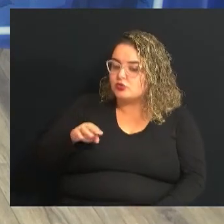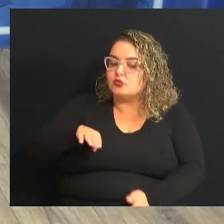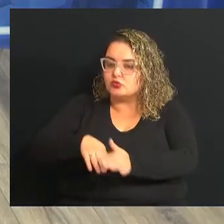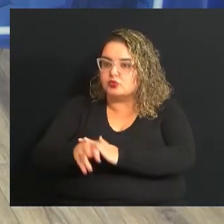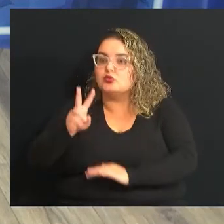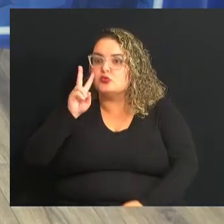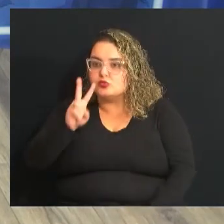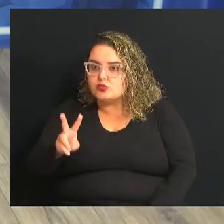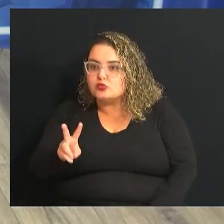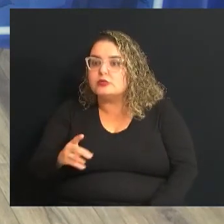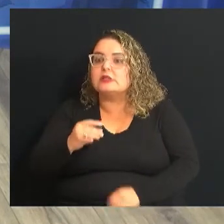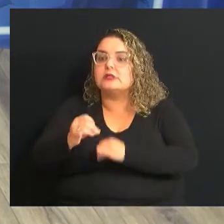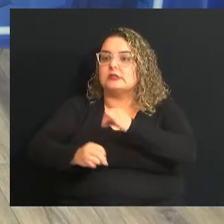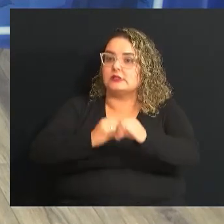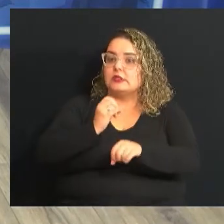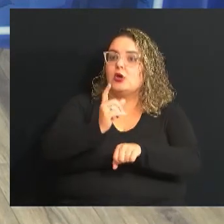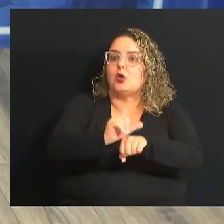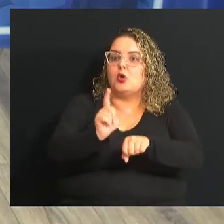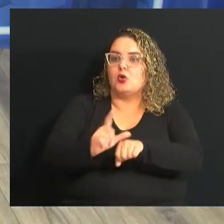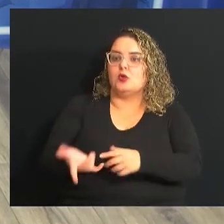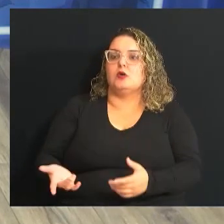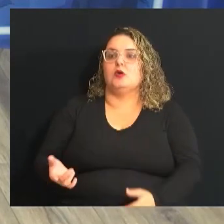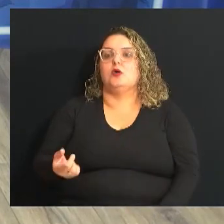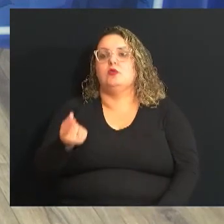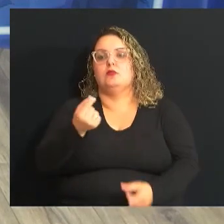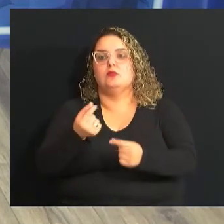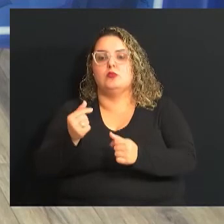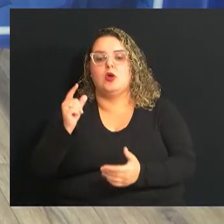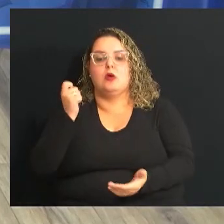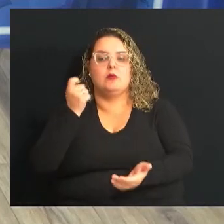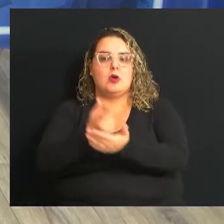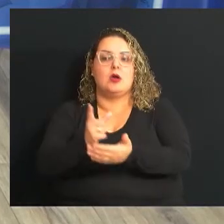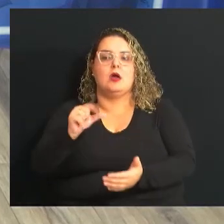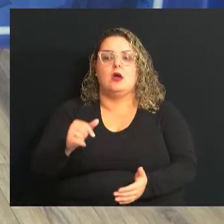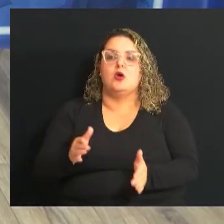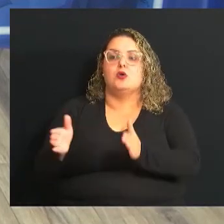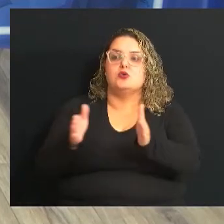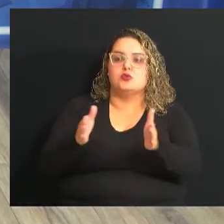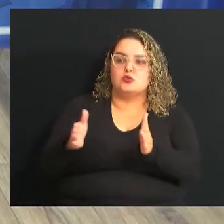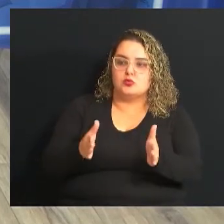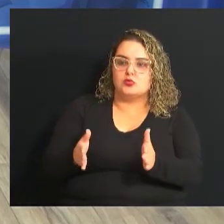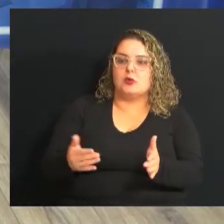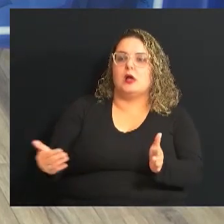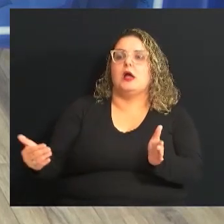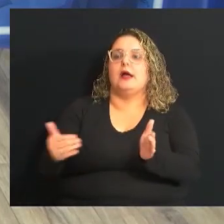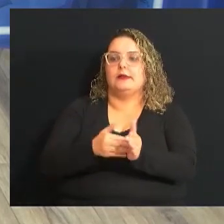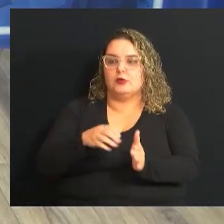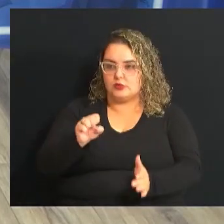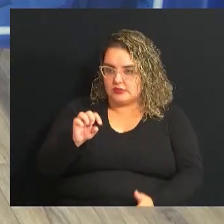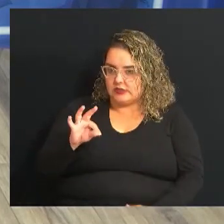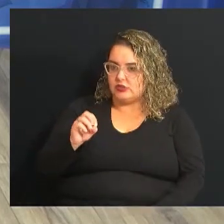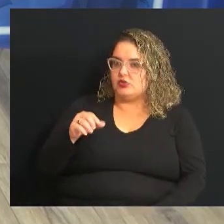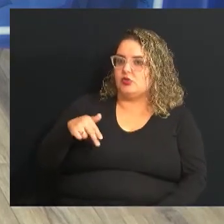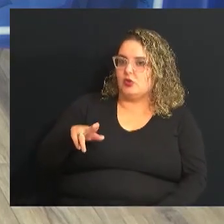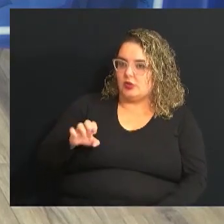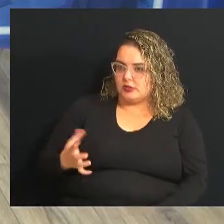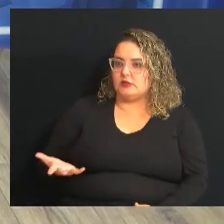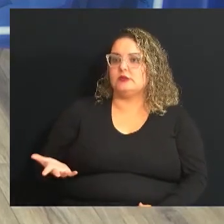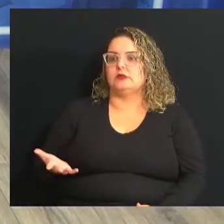ainda não está com o esquema vacinal completo. Isso porque os números continuam subindo dessa doença.